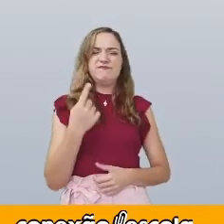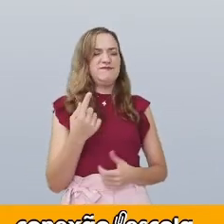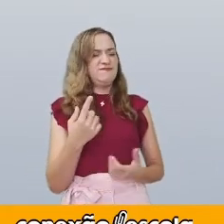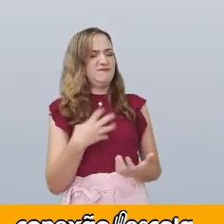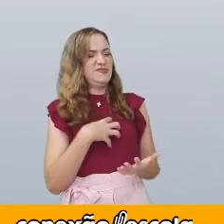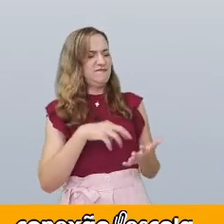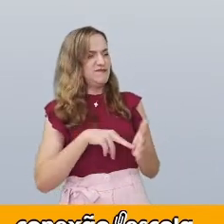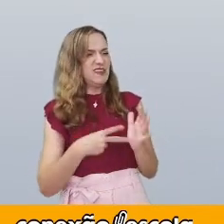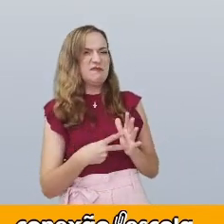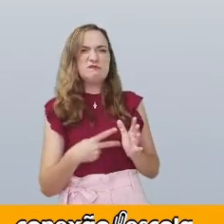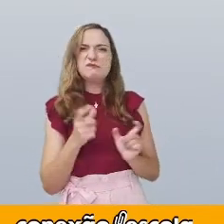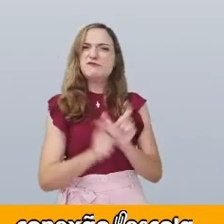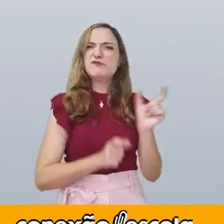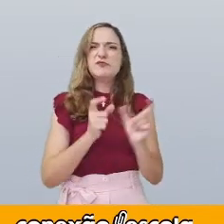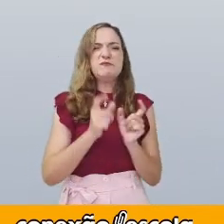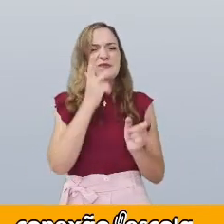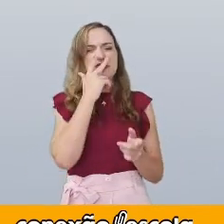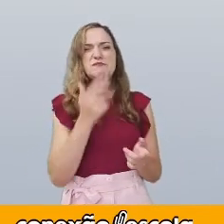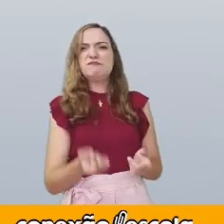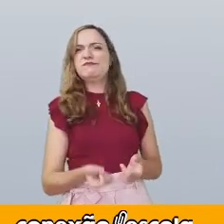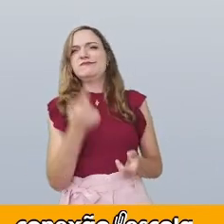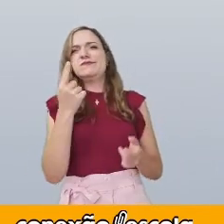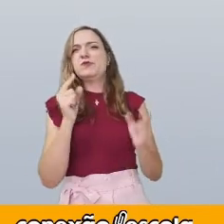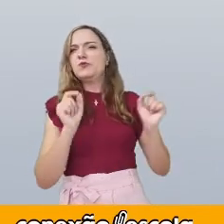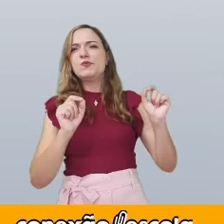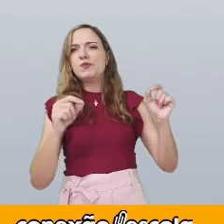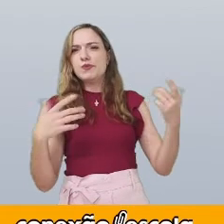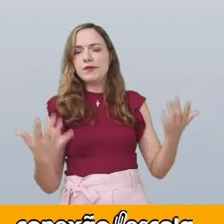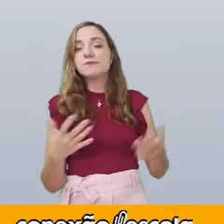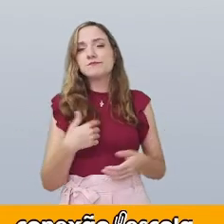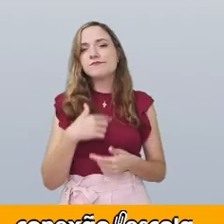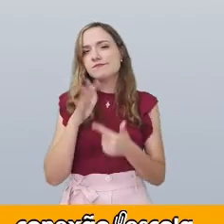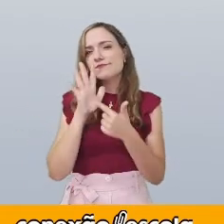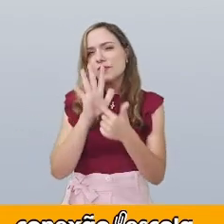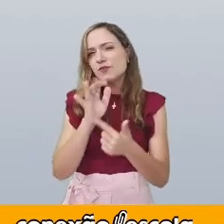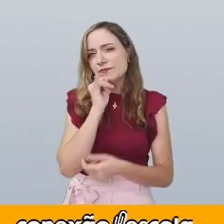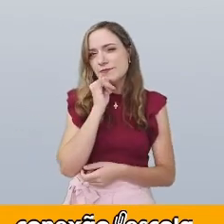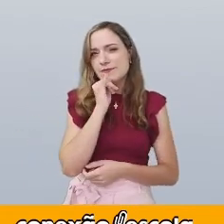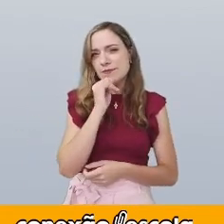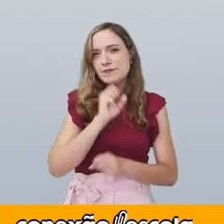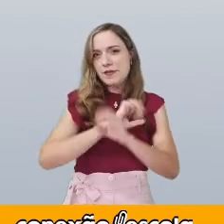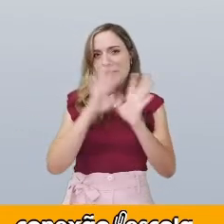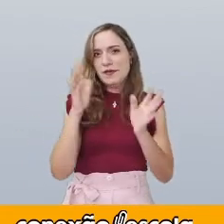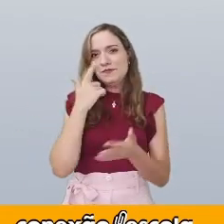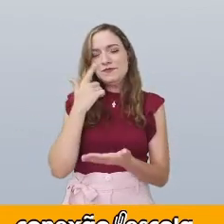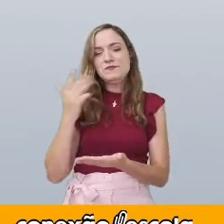Deus, isso parece ser difícil. Olha só esse exemplo que prático.